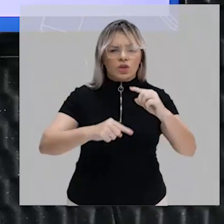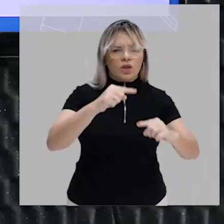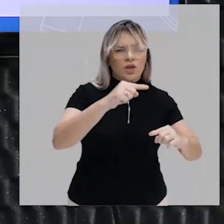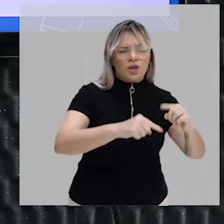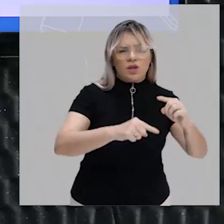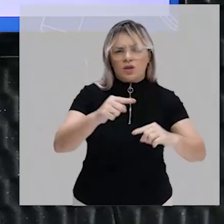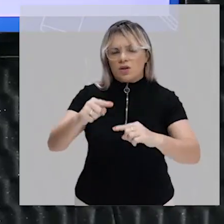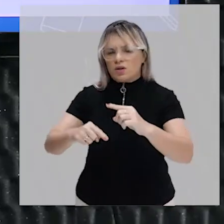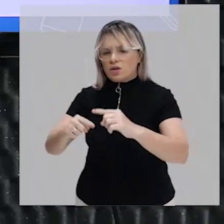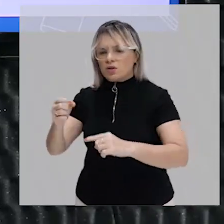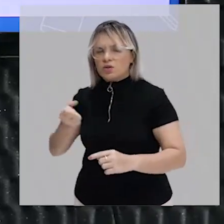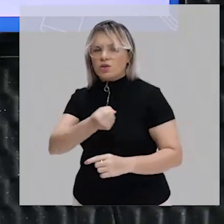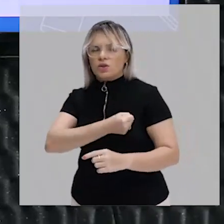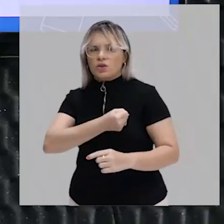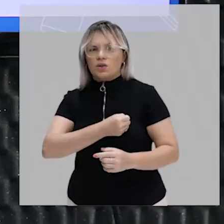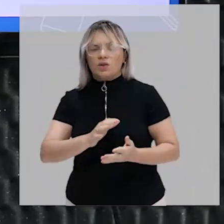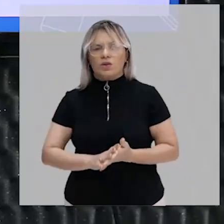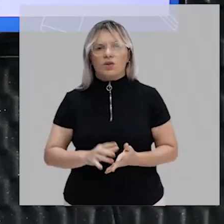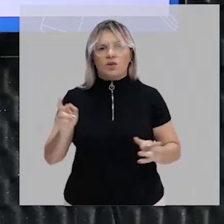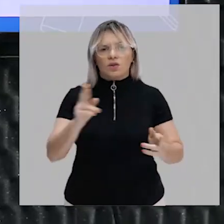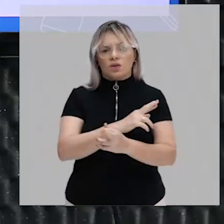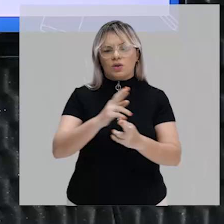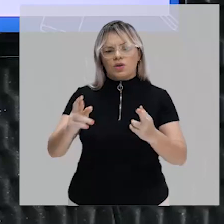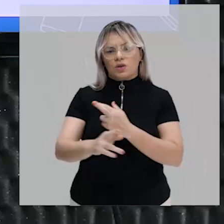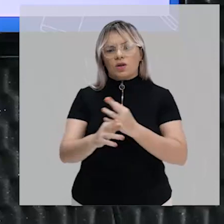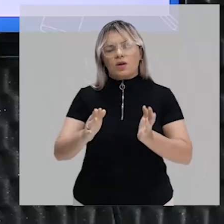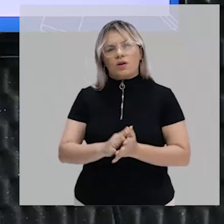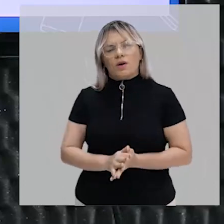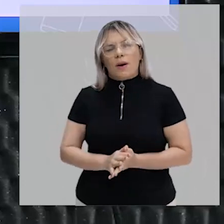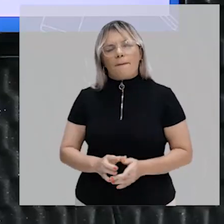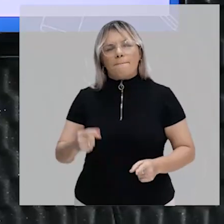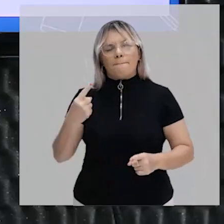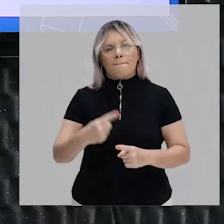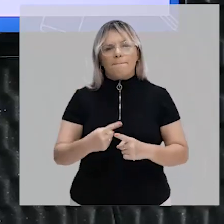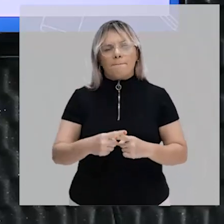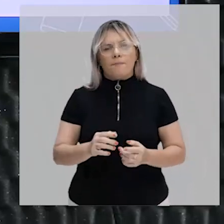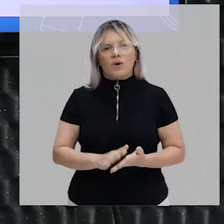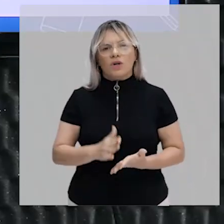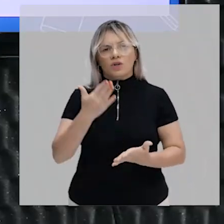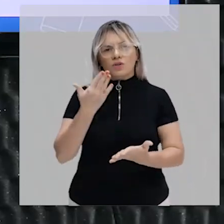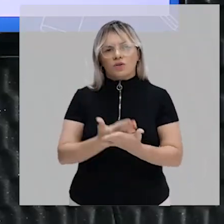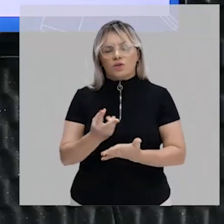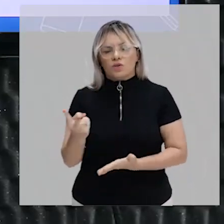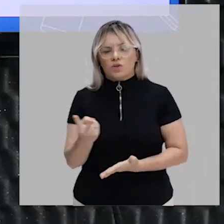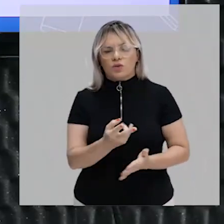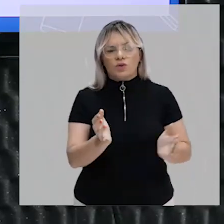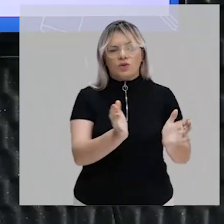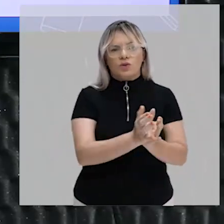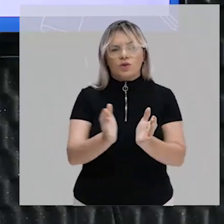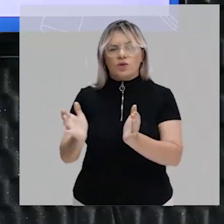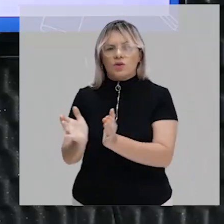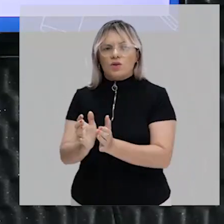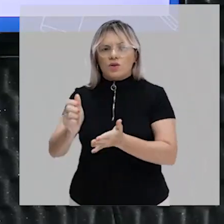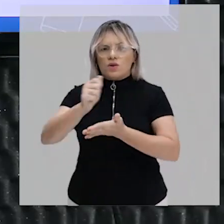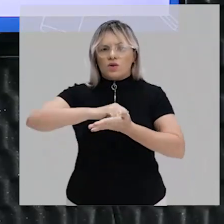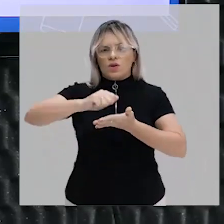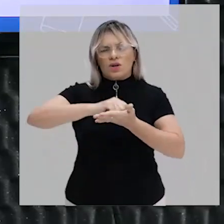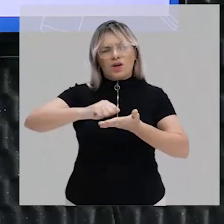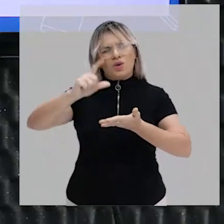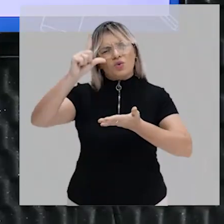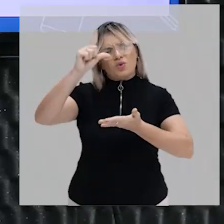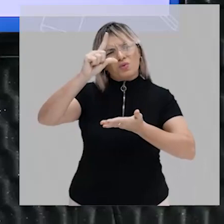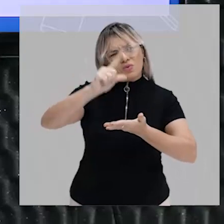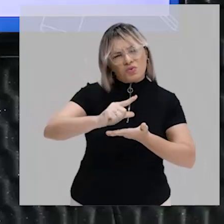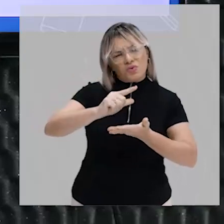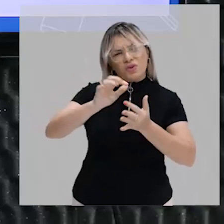conjuntos envolvidos. Por quê? Porque aqui, trabalhando com dois conjuntos, a escrita daquela relação, ela é bem curtinha, ela é